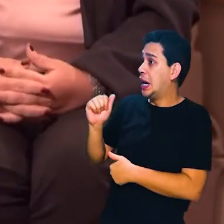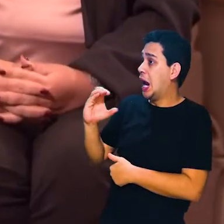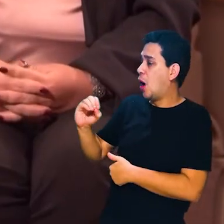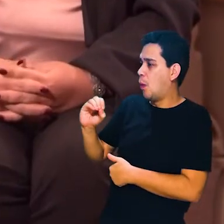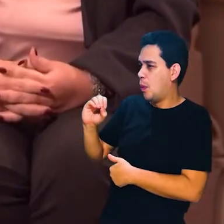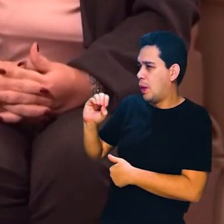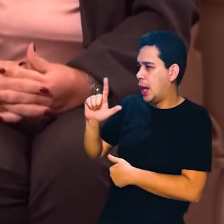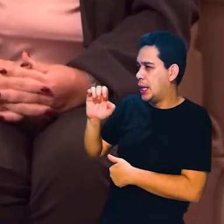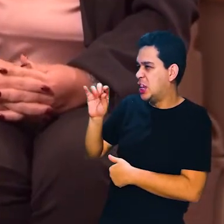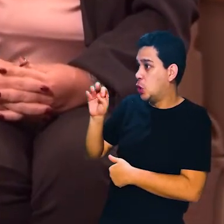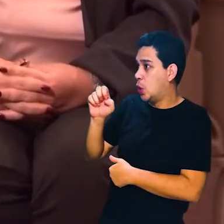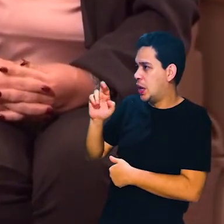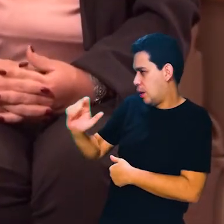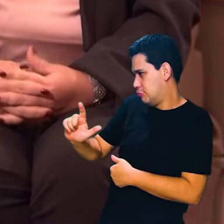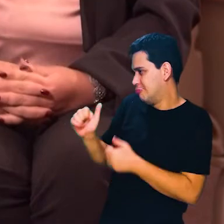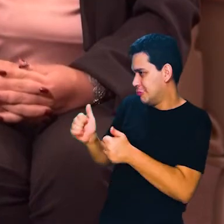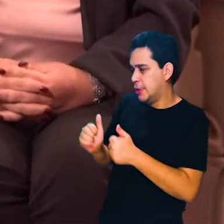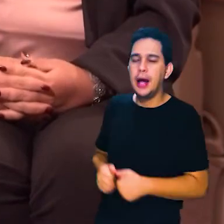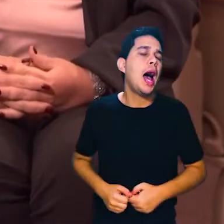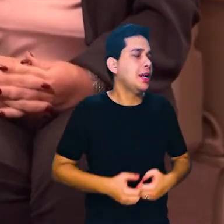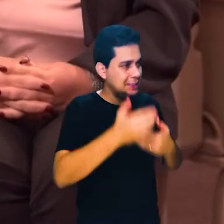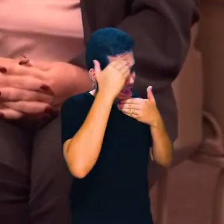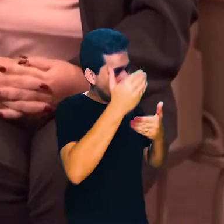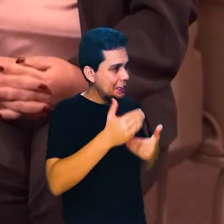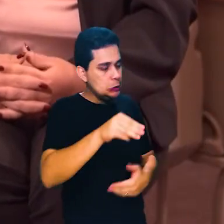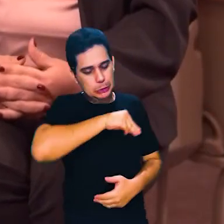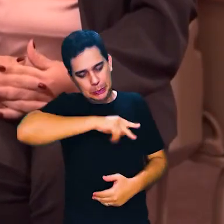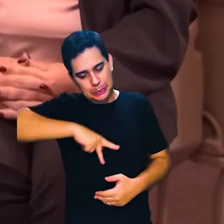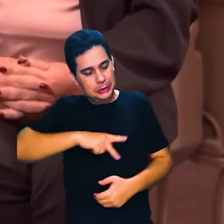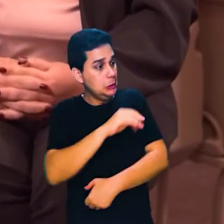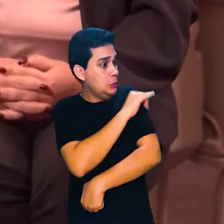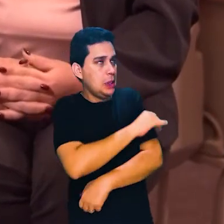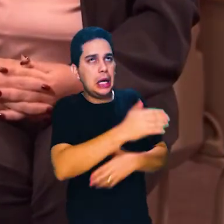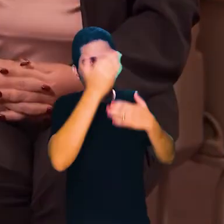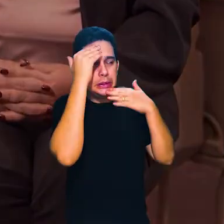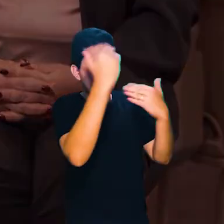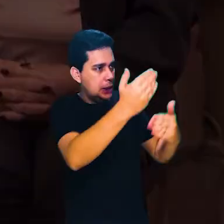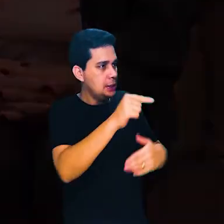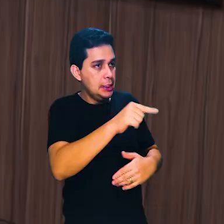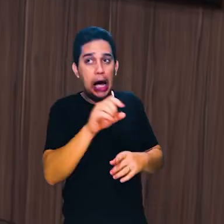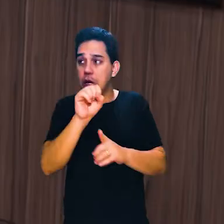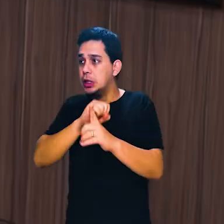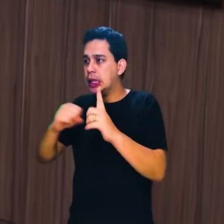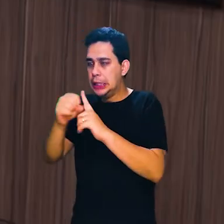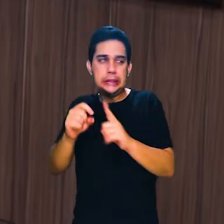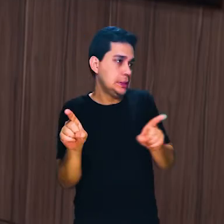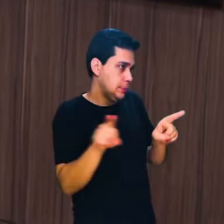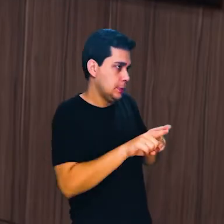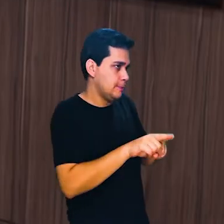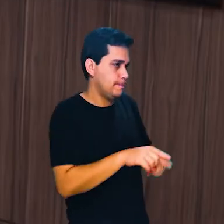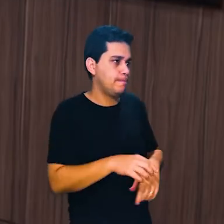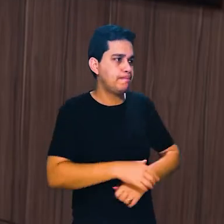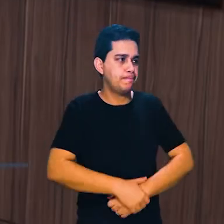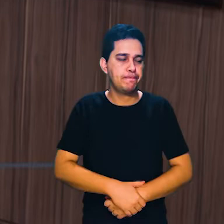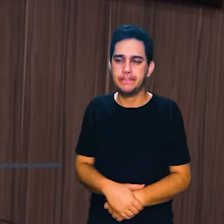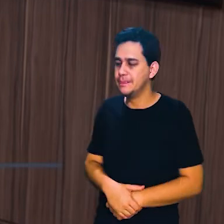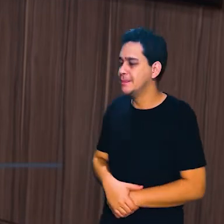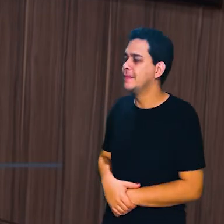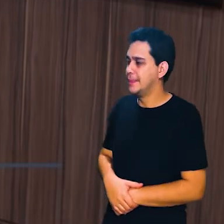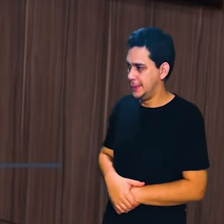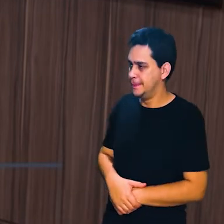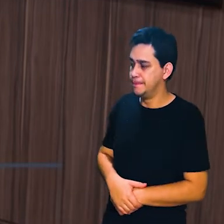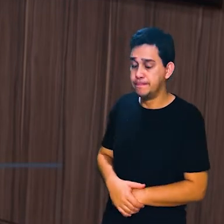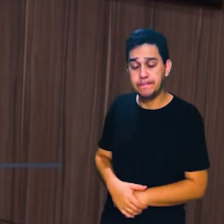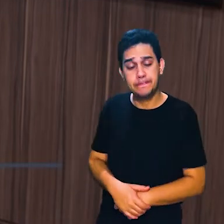que agradeço, o Ministério Público agradece imensamente a participação e a sociedade também. Além da campanha de combate